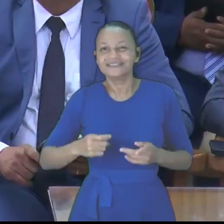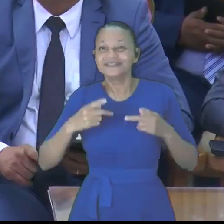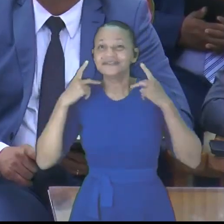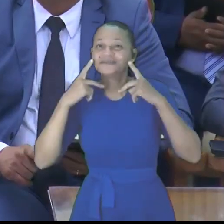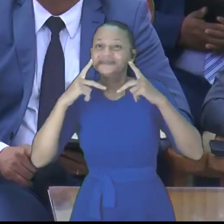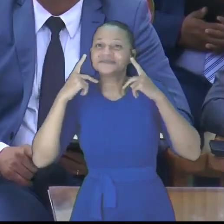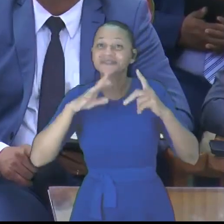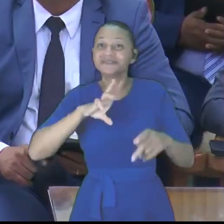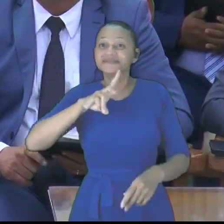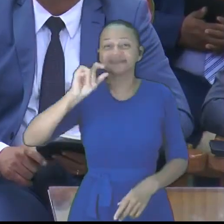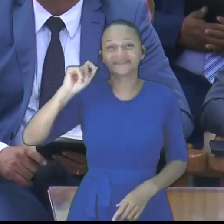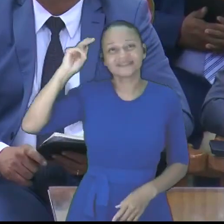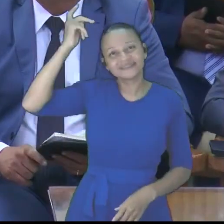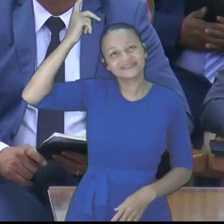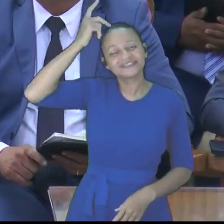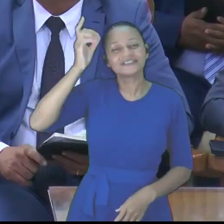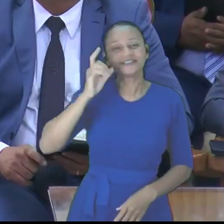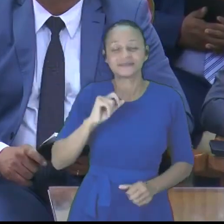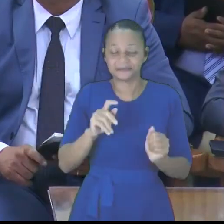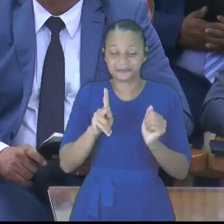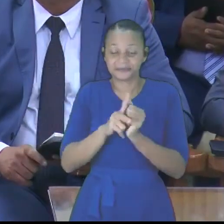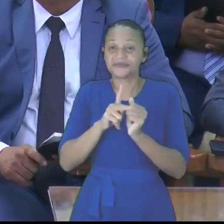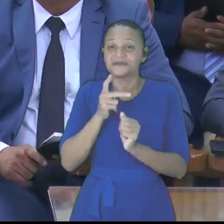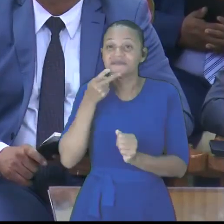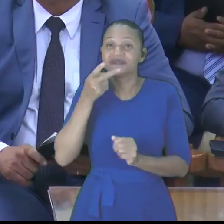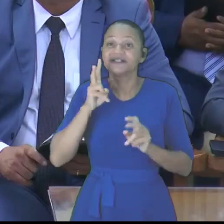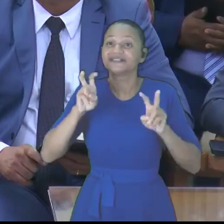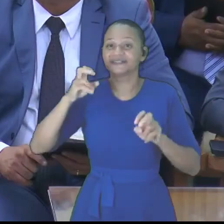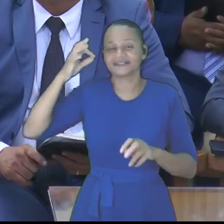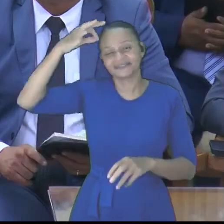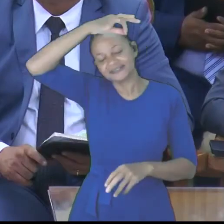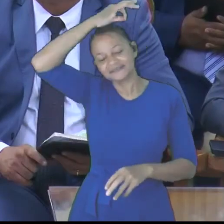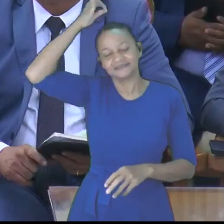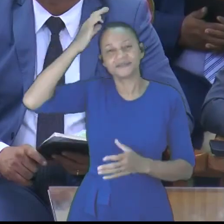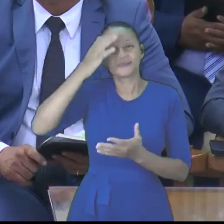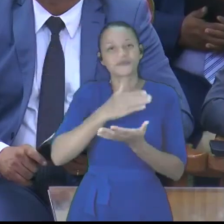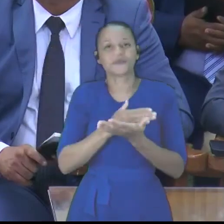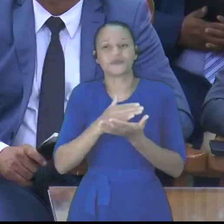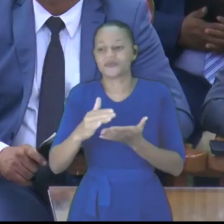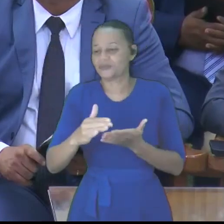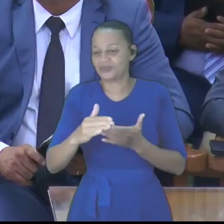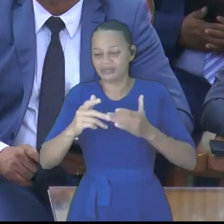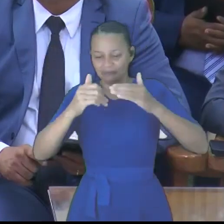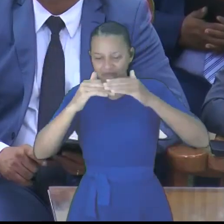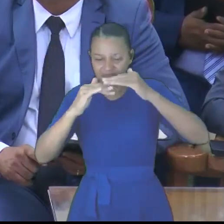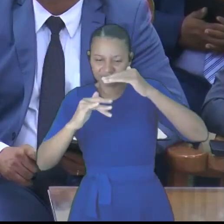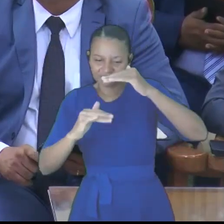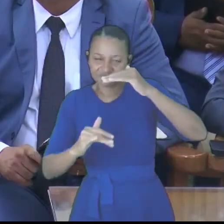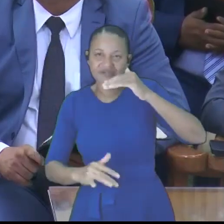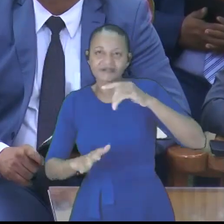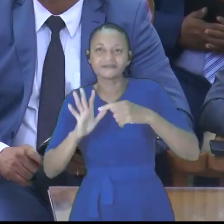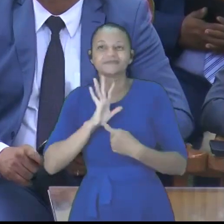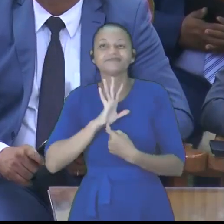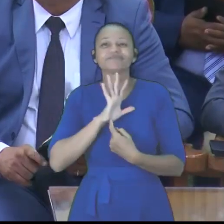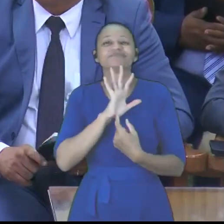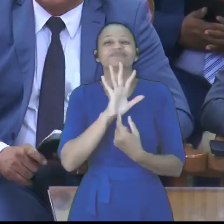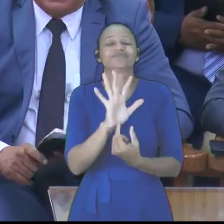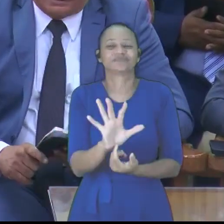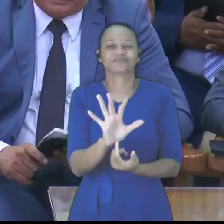Pentecoste, Pedro só falou no Espírito Santo na introdução. O resto da mensagem foi